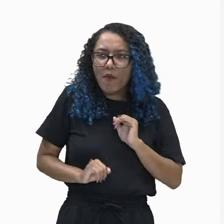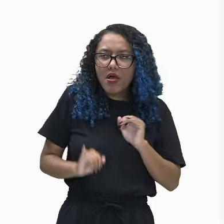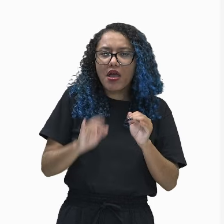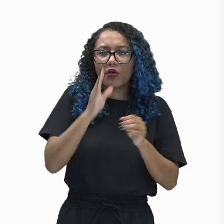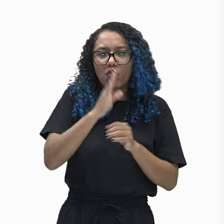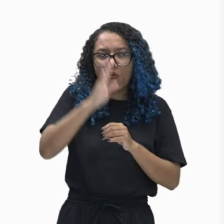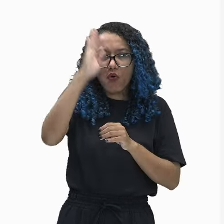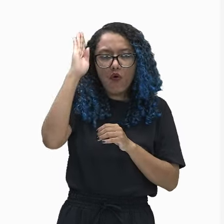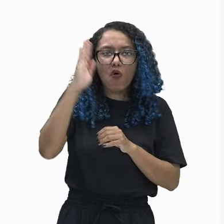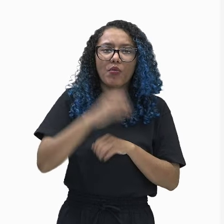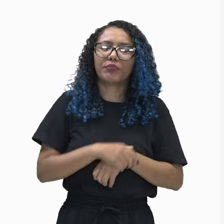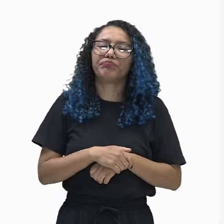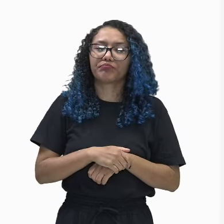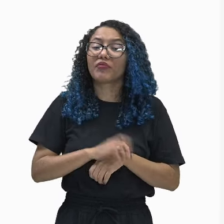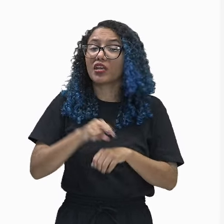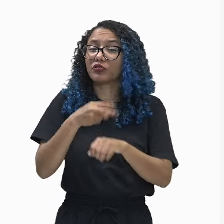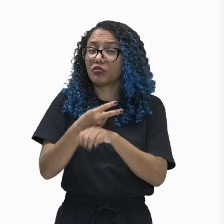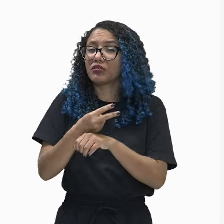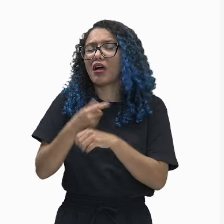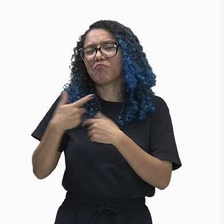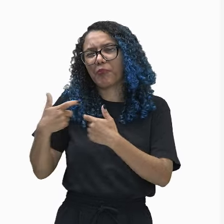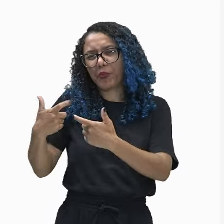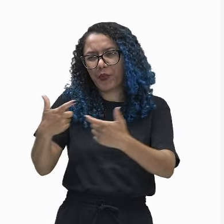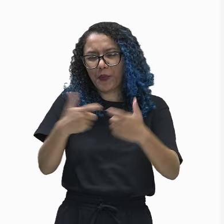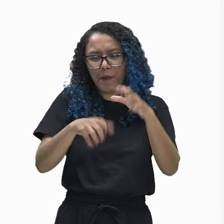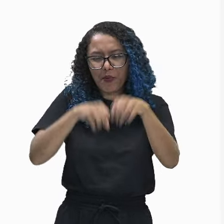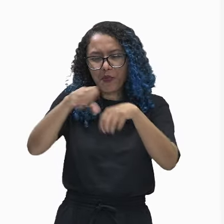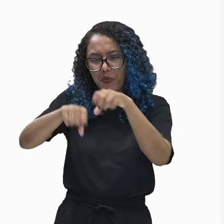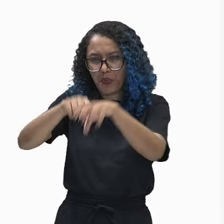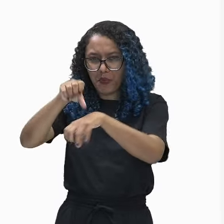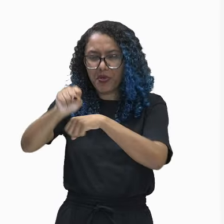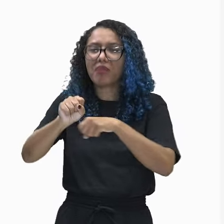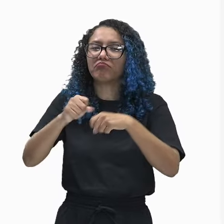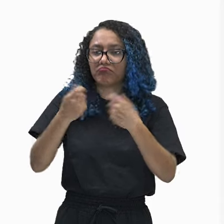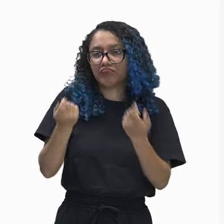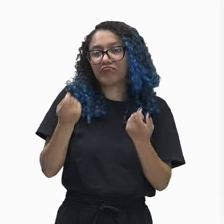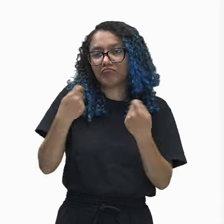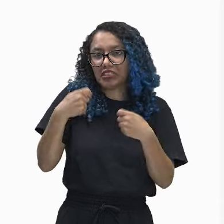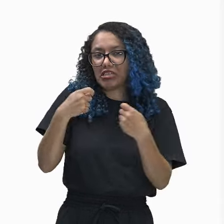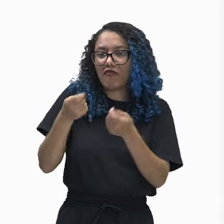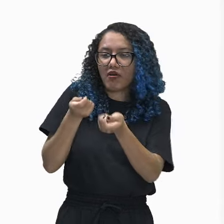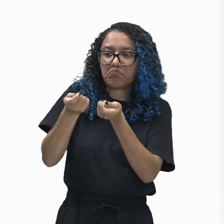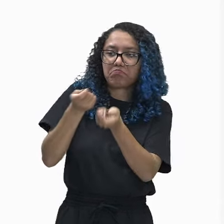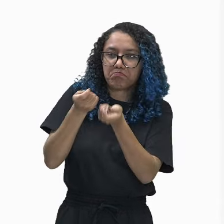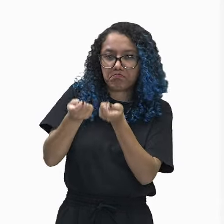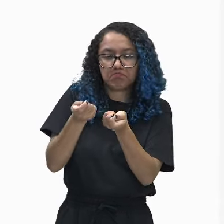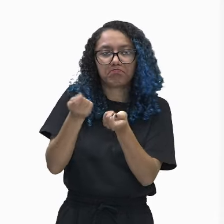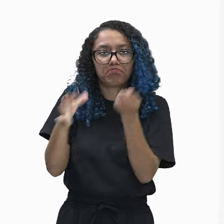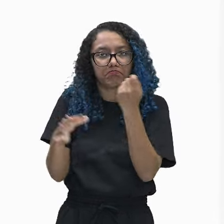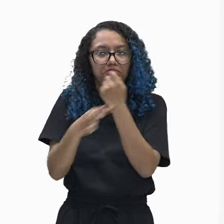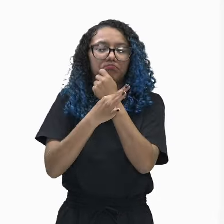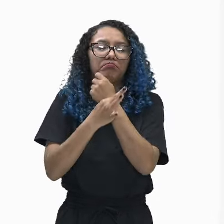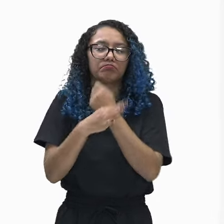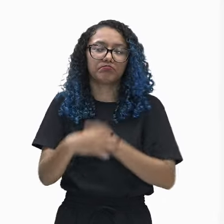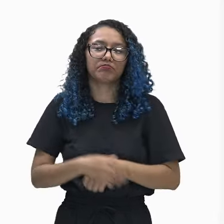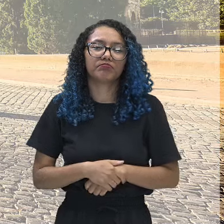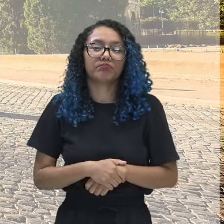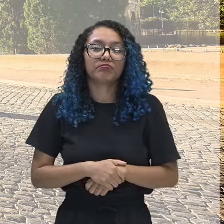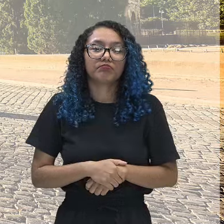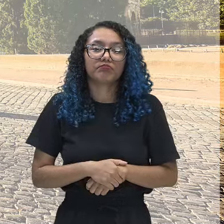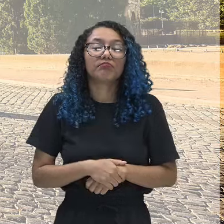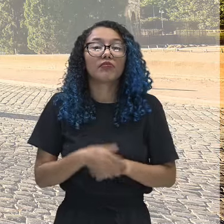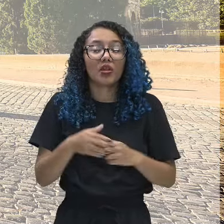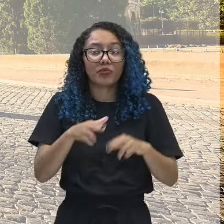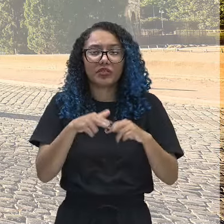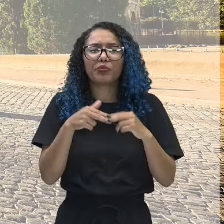da guerra. Galera, uma das grandes forças que faziam com que o Império Romano fosse tão